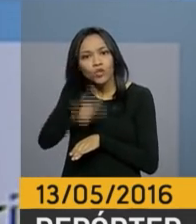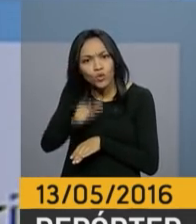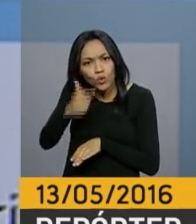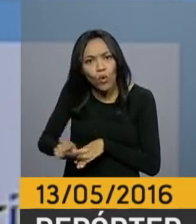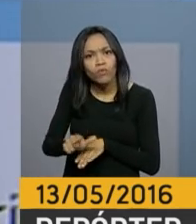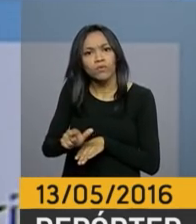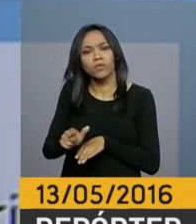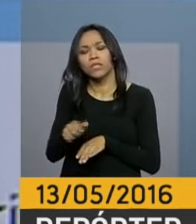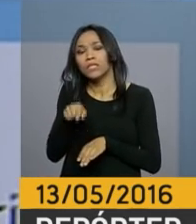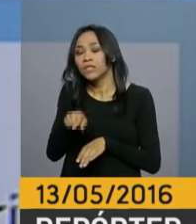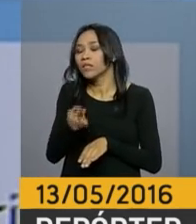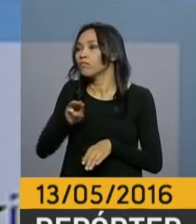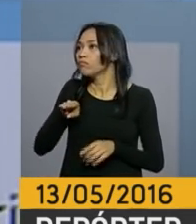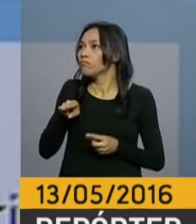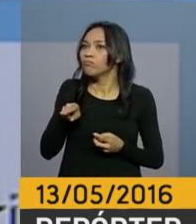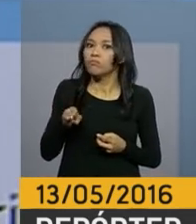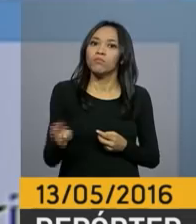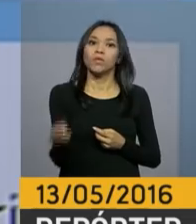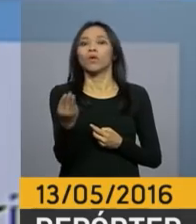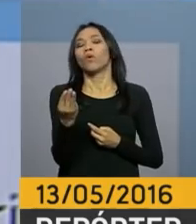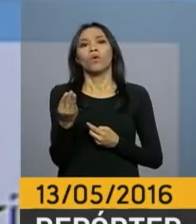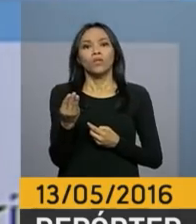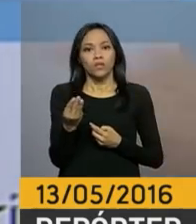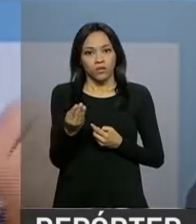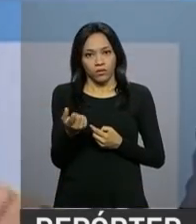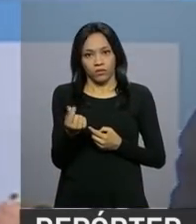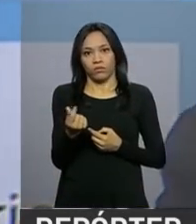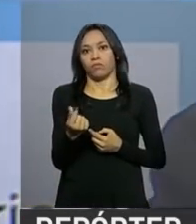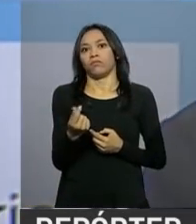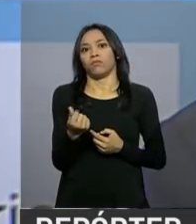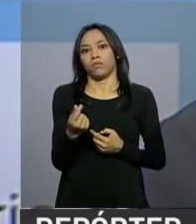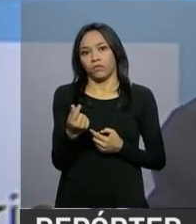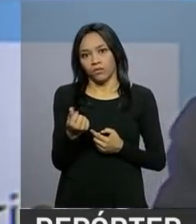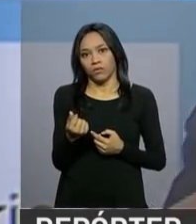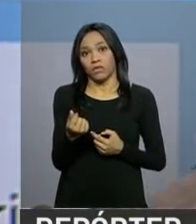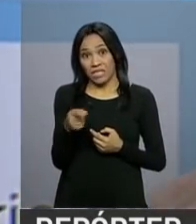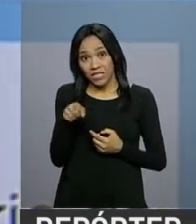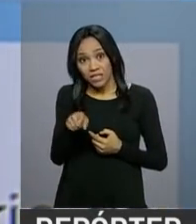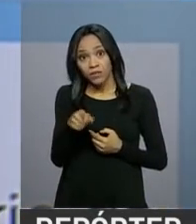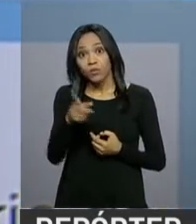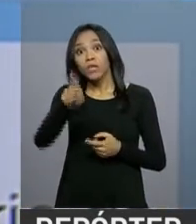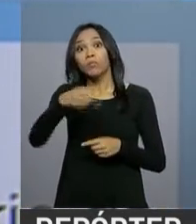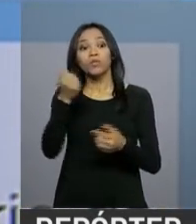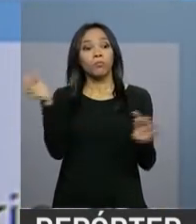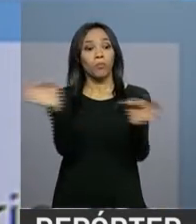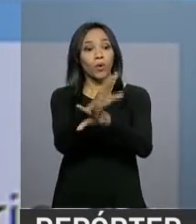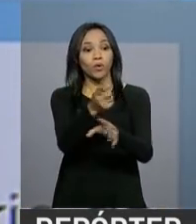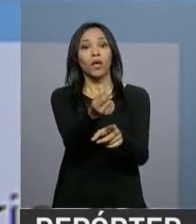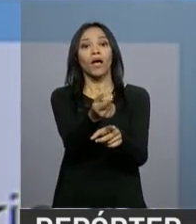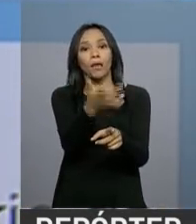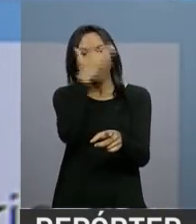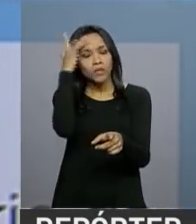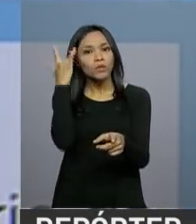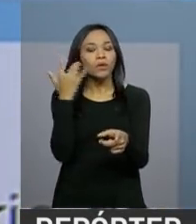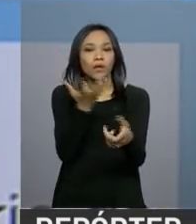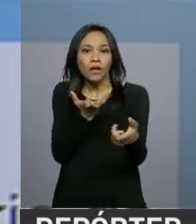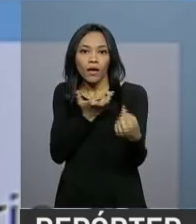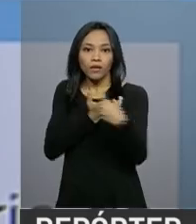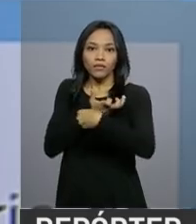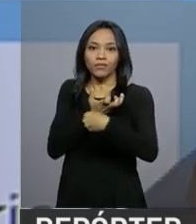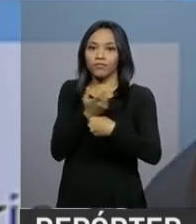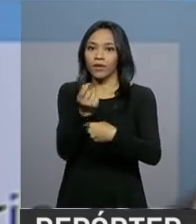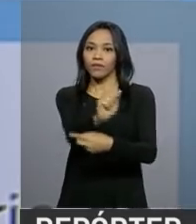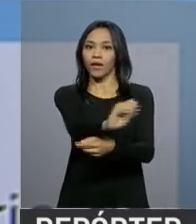custa milhões para o investidor vai parar no preço do produto e também custa milhões para o governo que